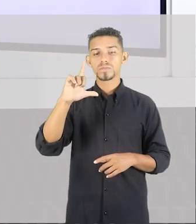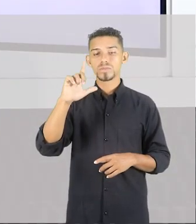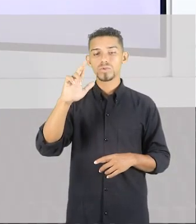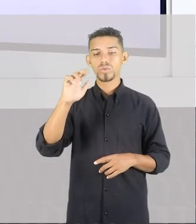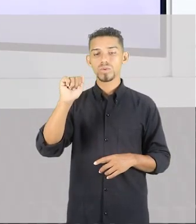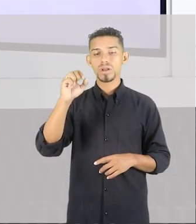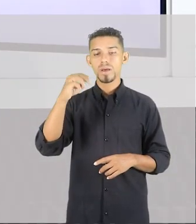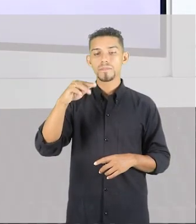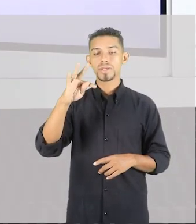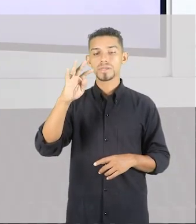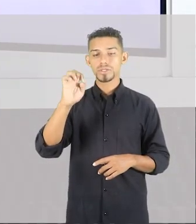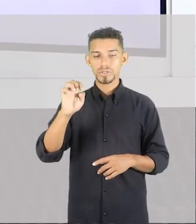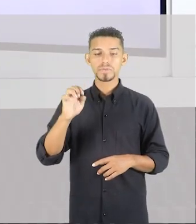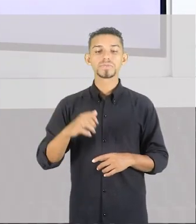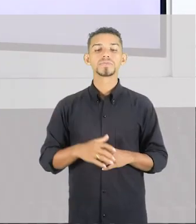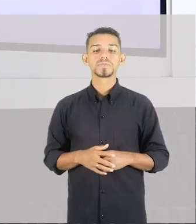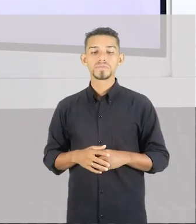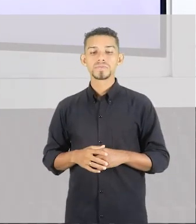As linhas de campo aqui, ó.